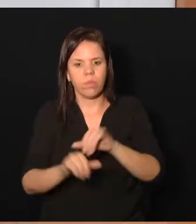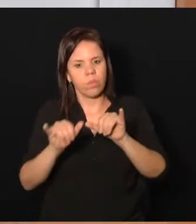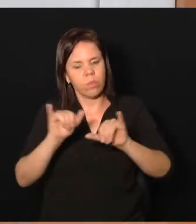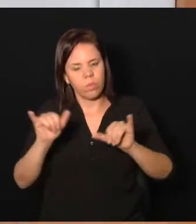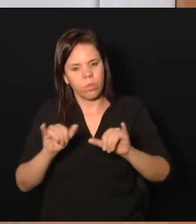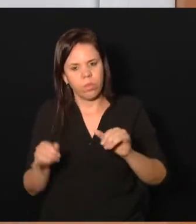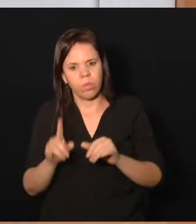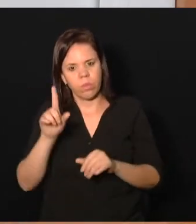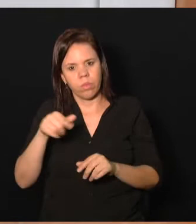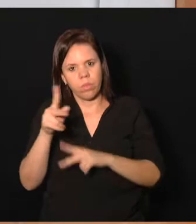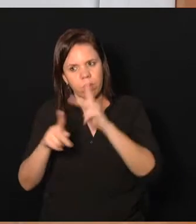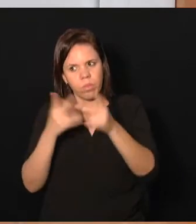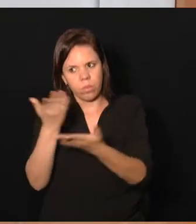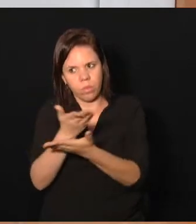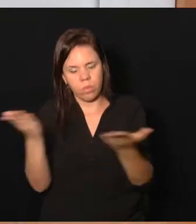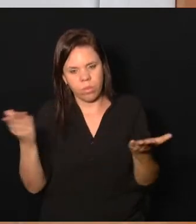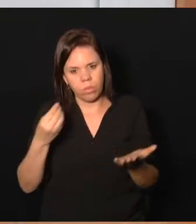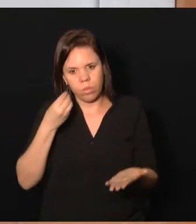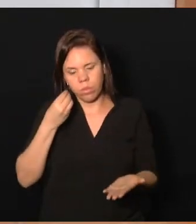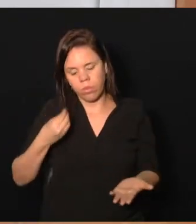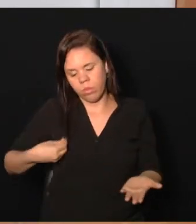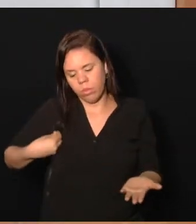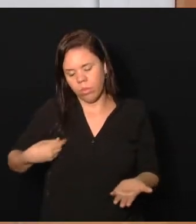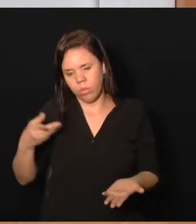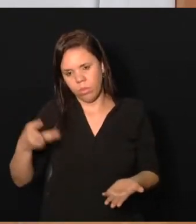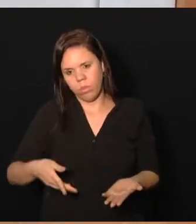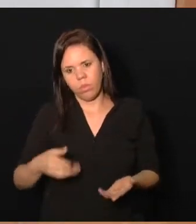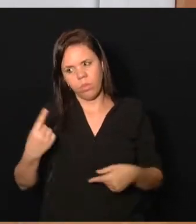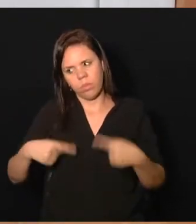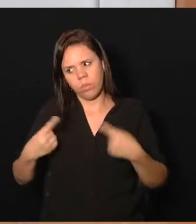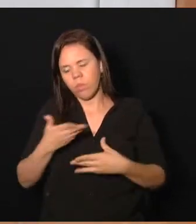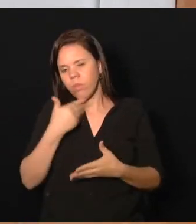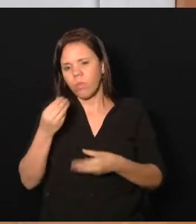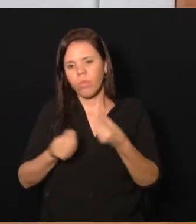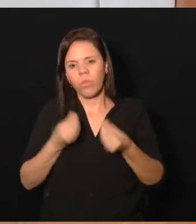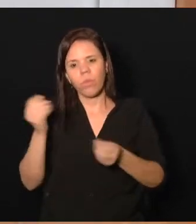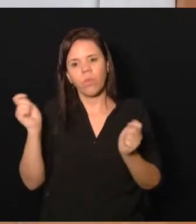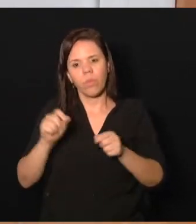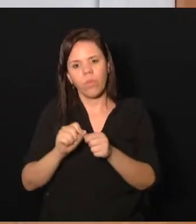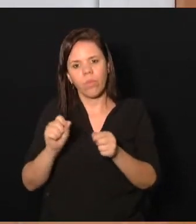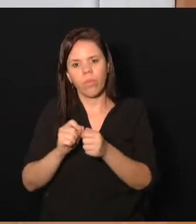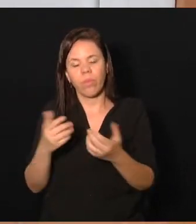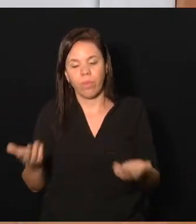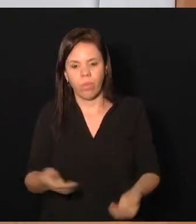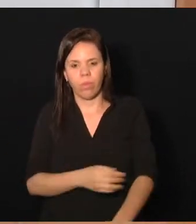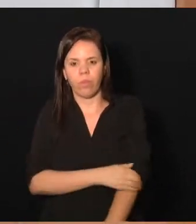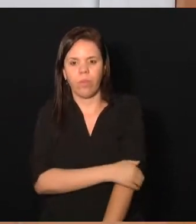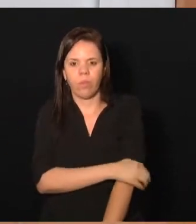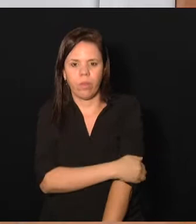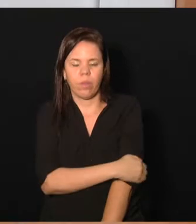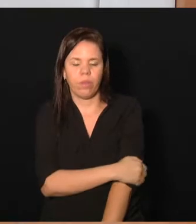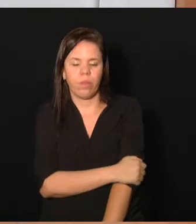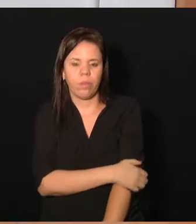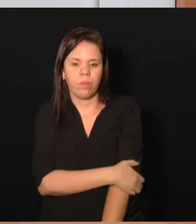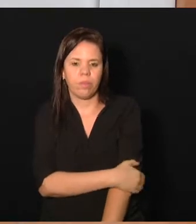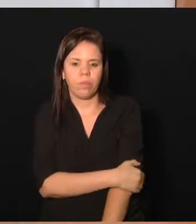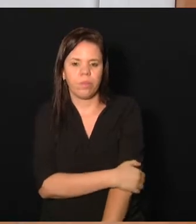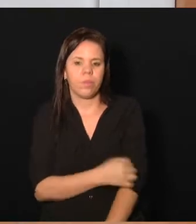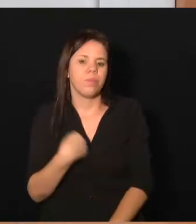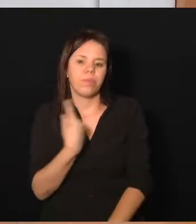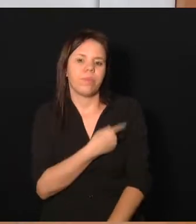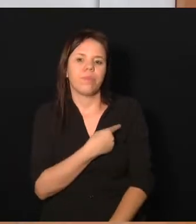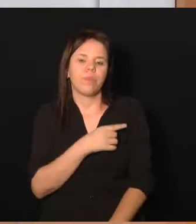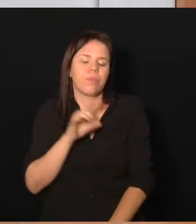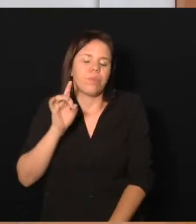intenção dessas pessoas que estão aqui de discutir melhorias efetivas. Nós não estamos aqui